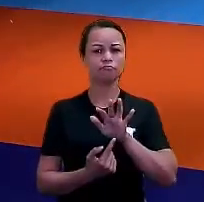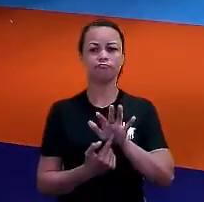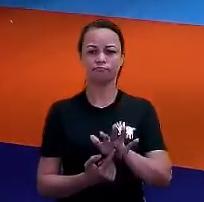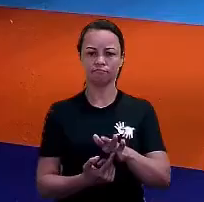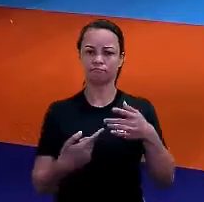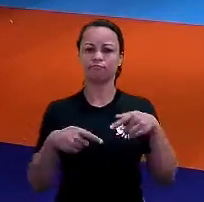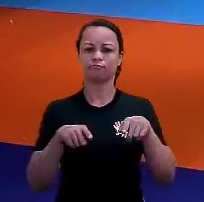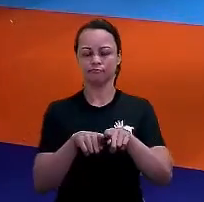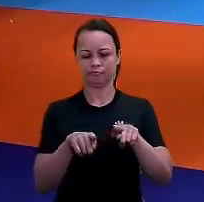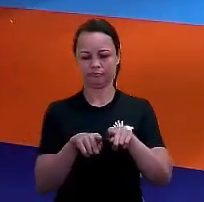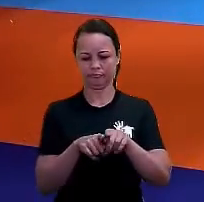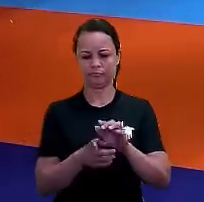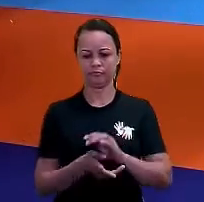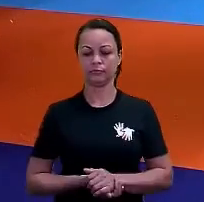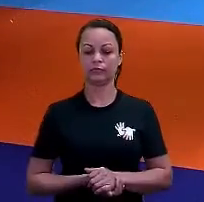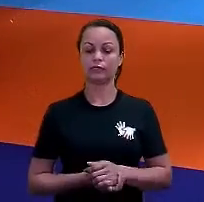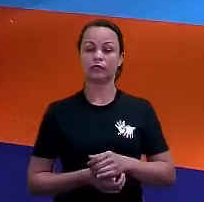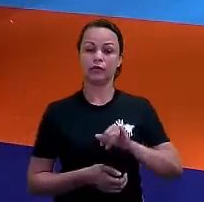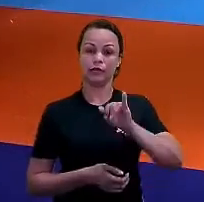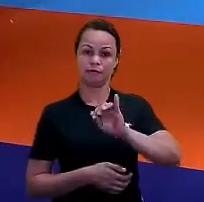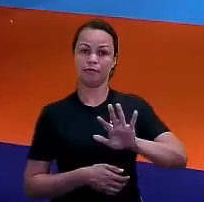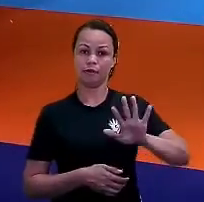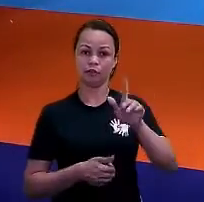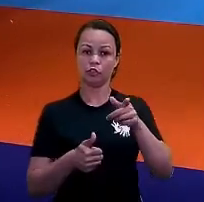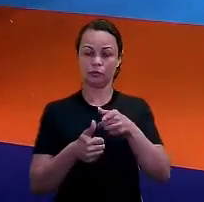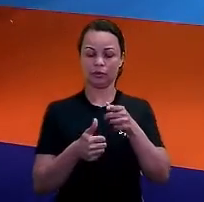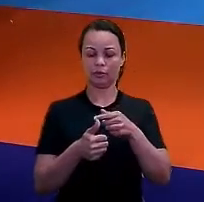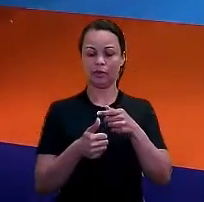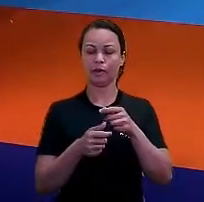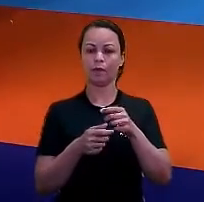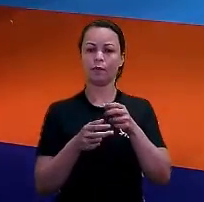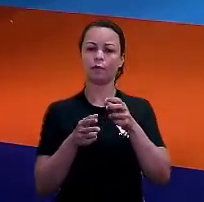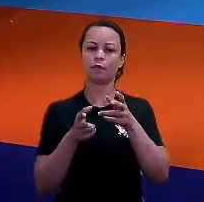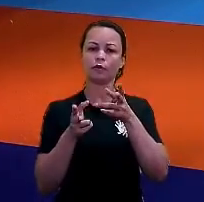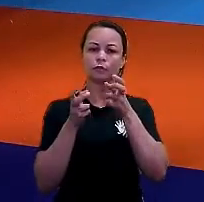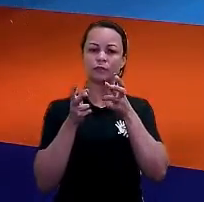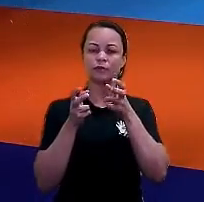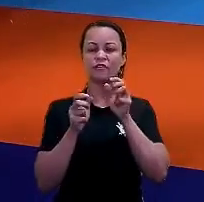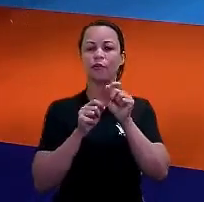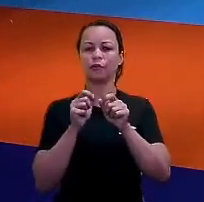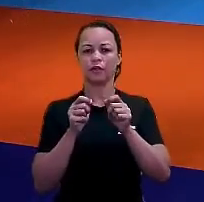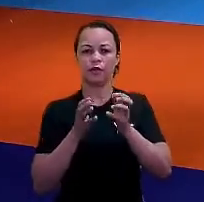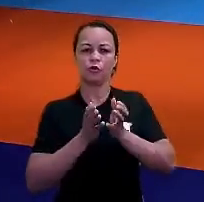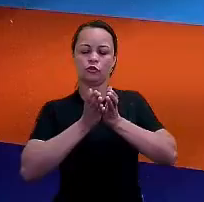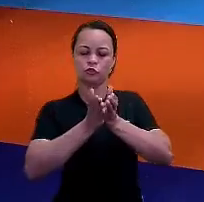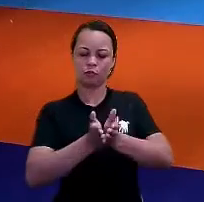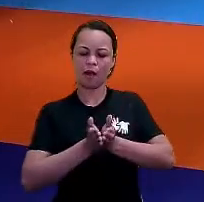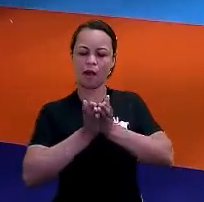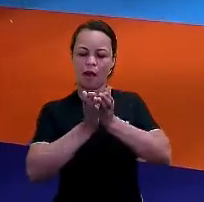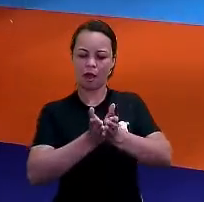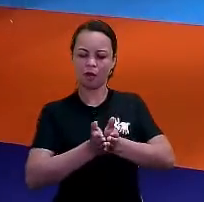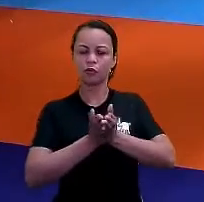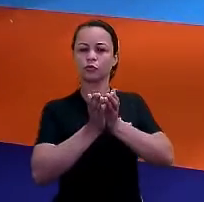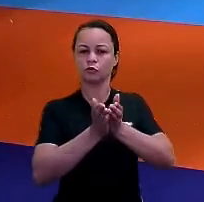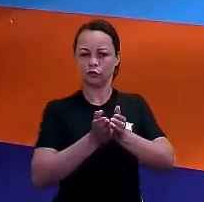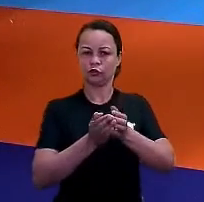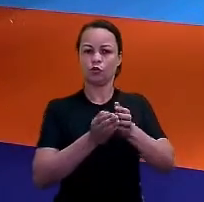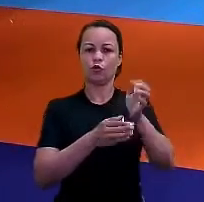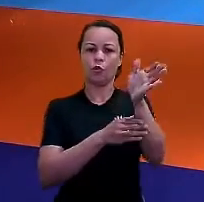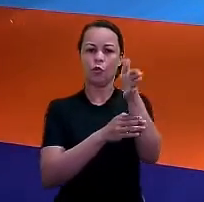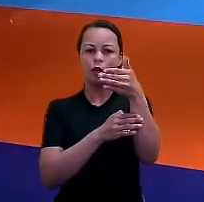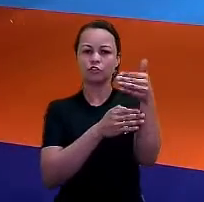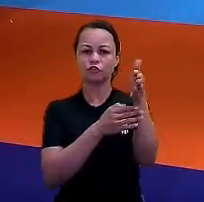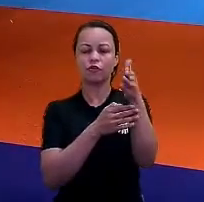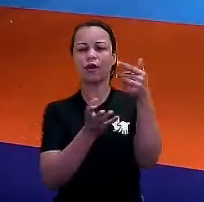primeira imagem, nós podemos ver esses barcos com as velas com o símbolo português